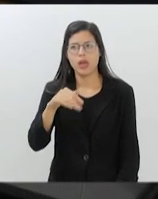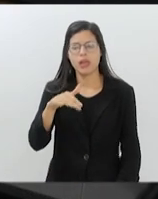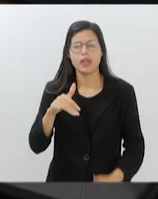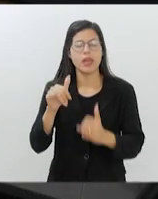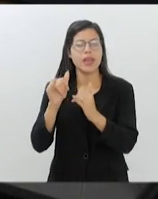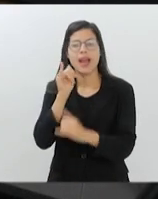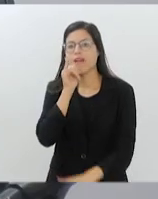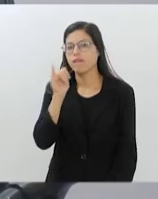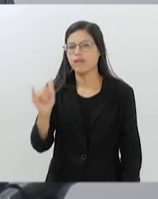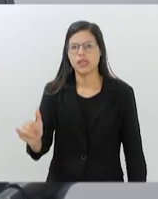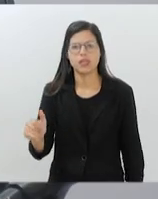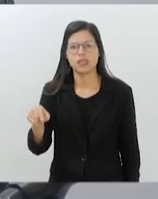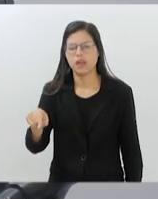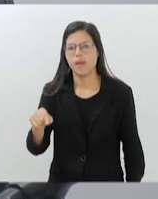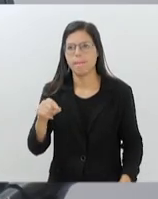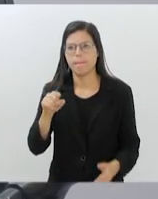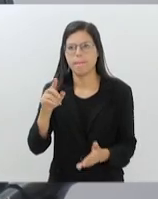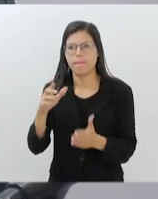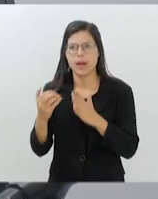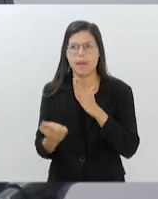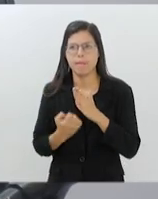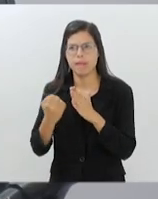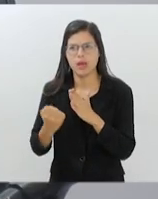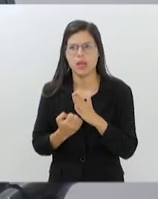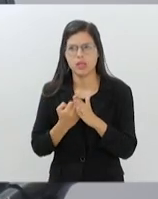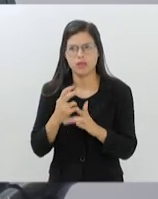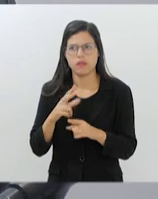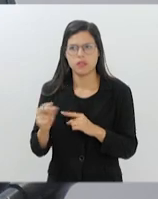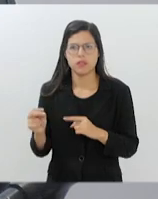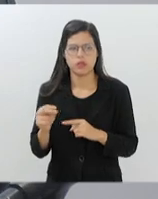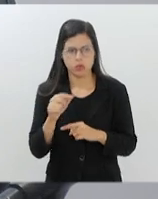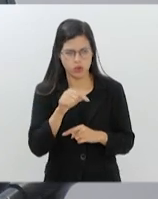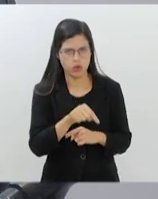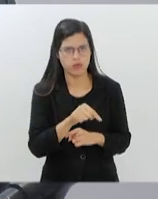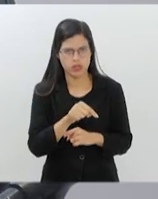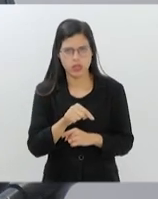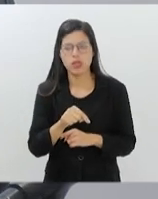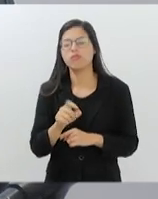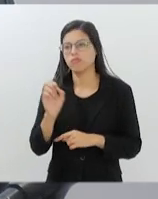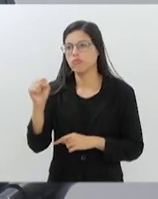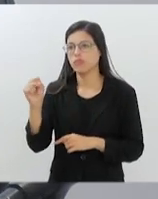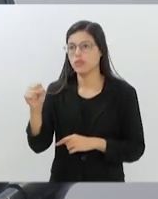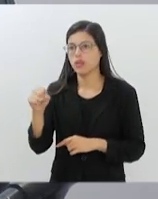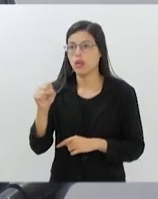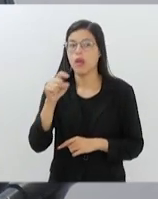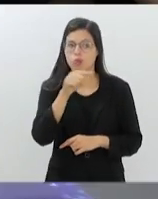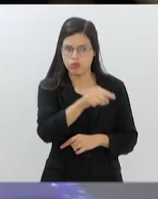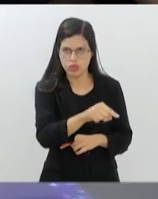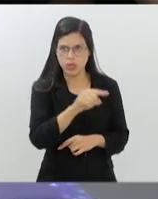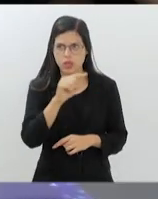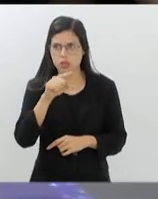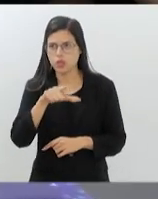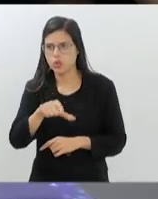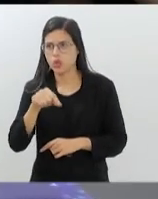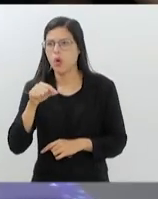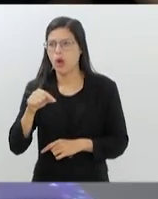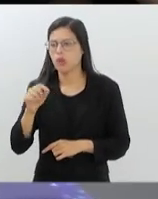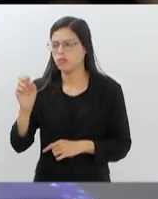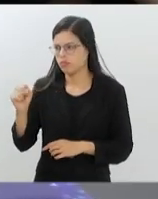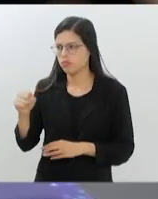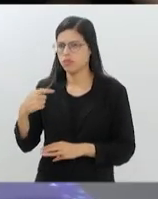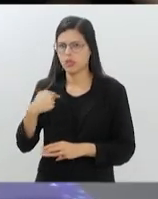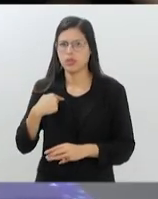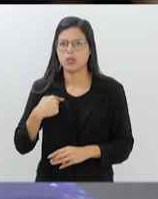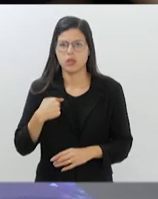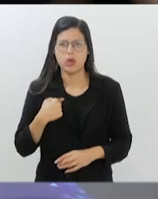informa pra pra agência que foi a vencedora é o senhor que dá a Palavra Final sim aí o núcleo de Publicidade sou eu que informo cumpr esse